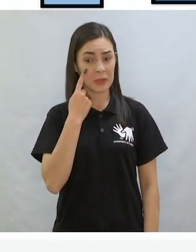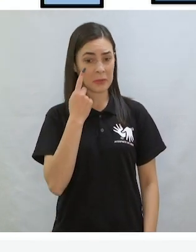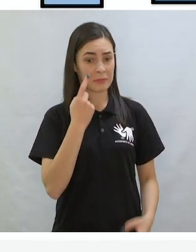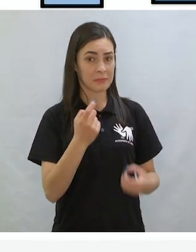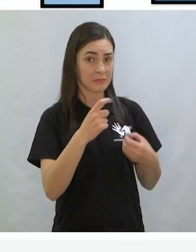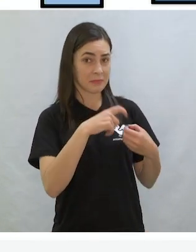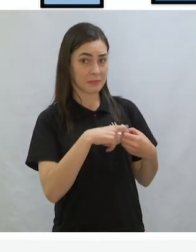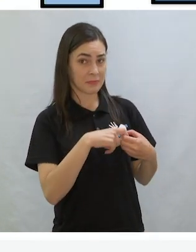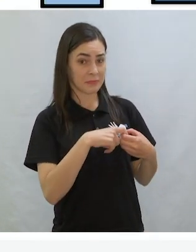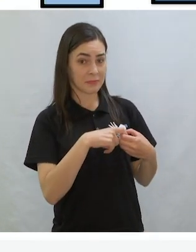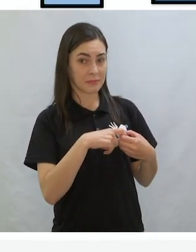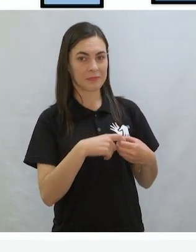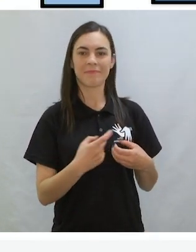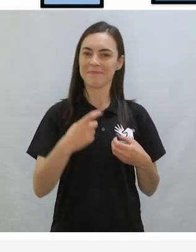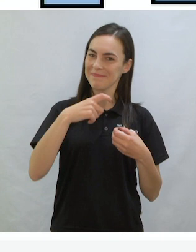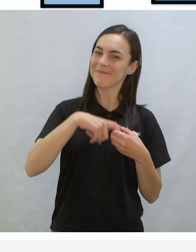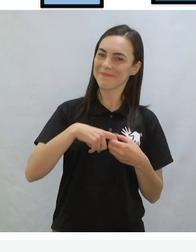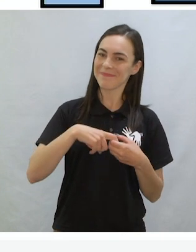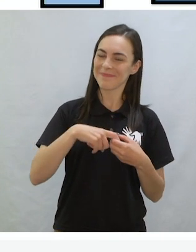Vamos ver se volta aqui.